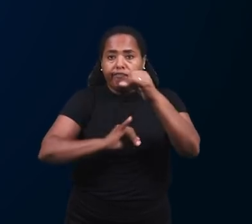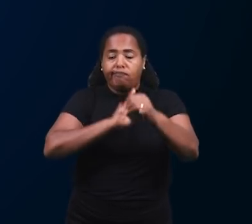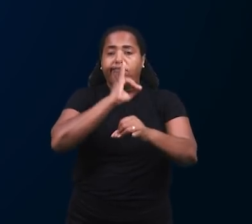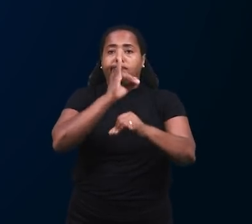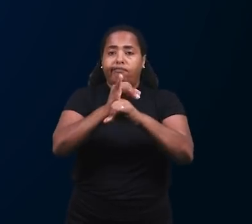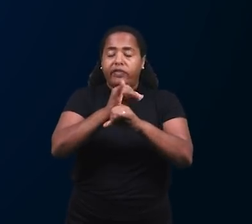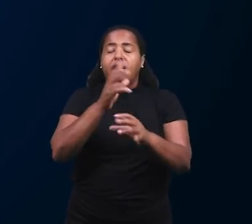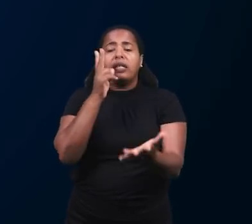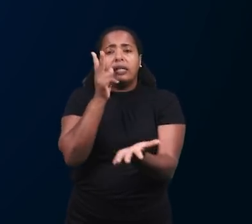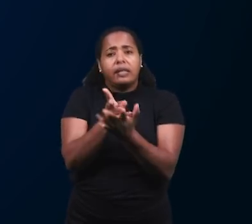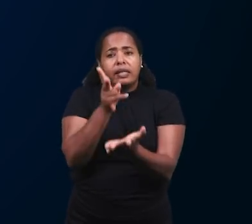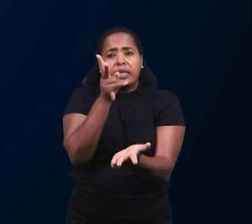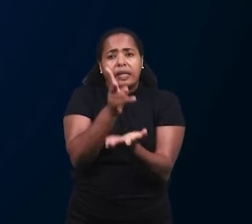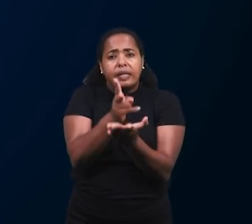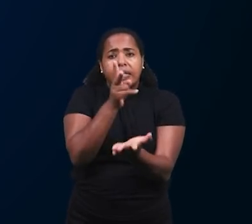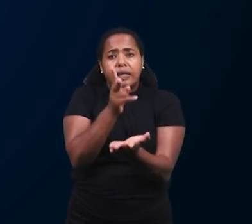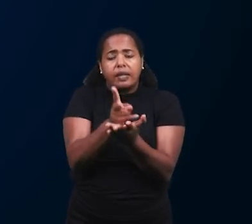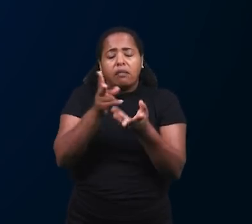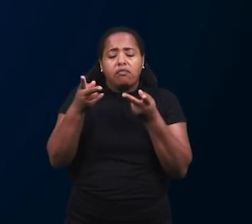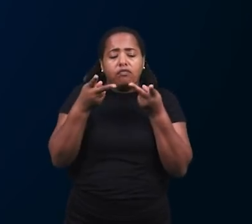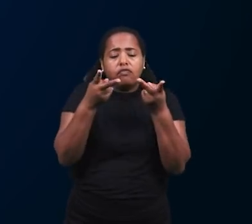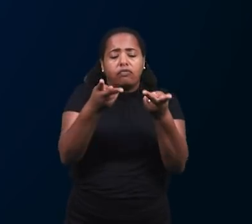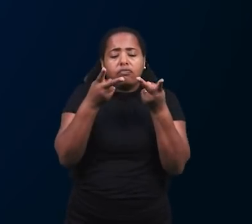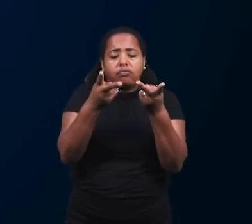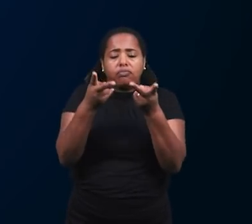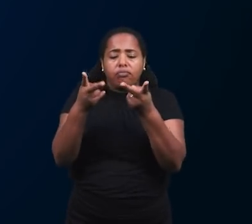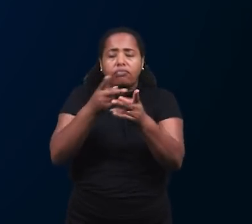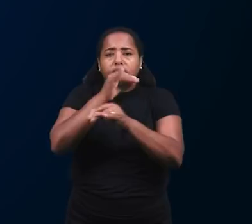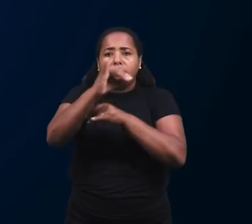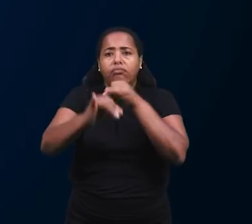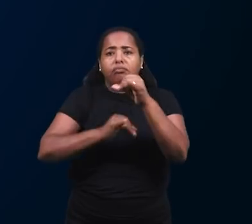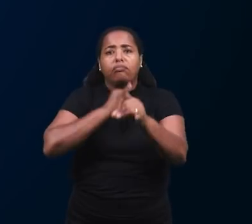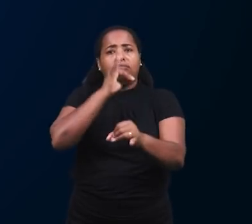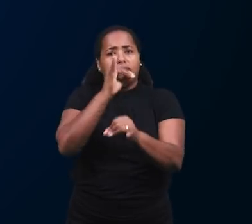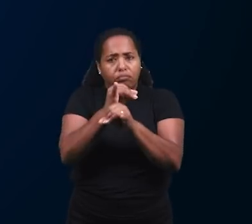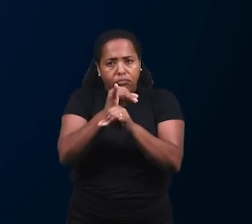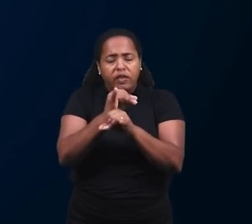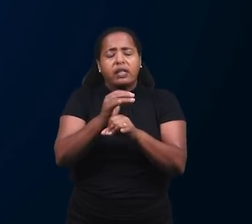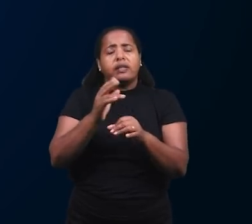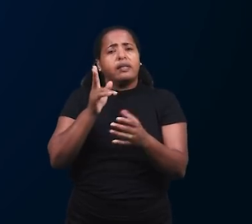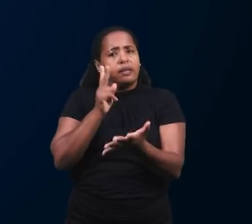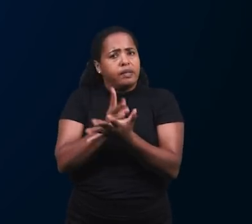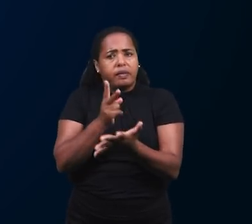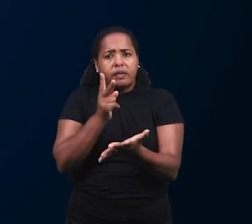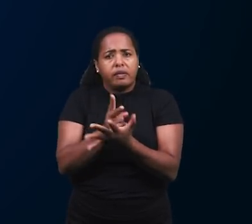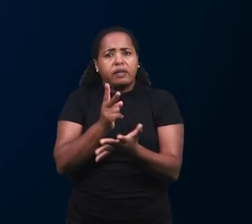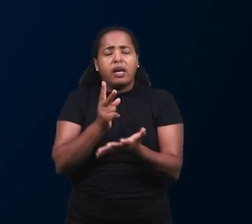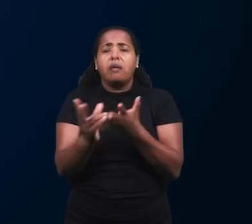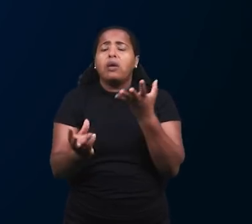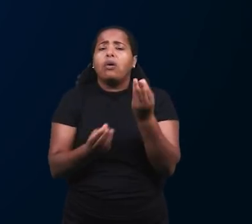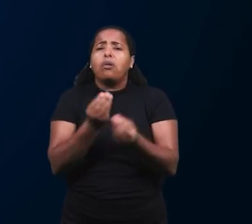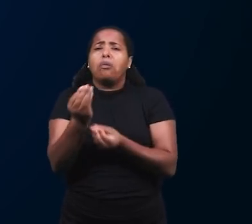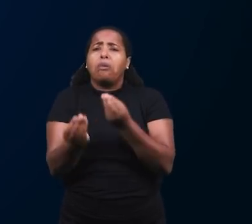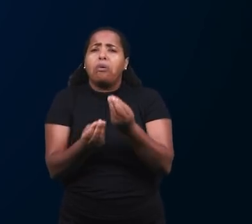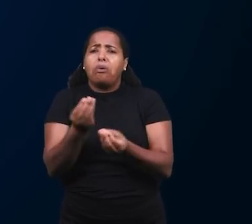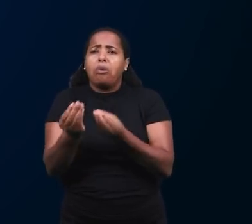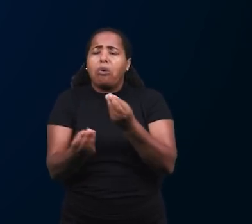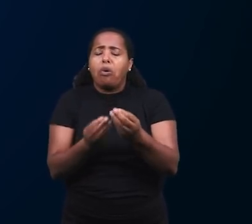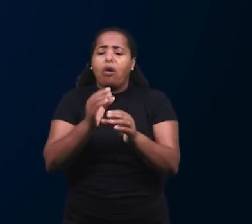um trabalho de visitas online. Nós sempre estamos visitando irmãs,